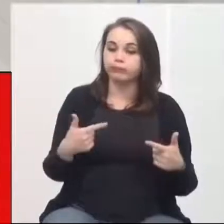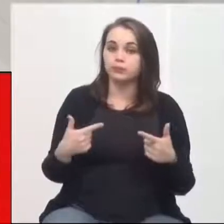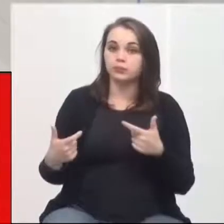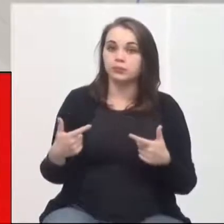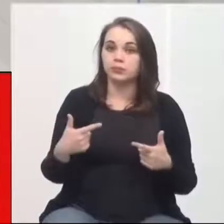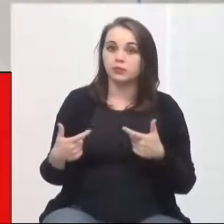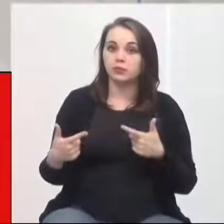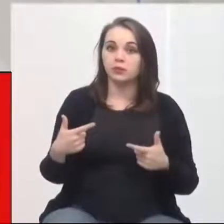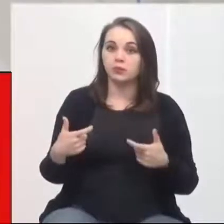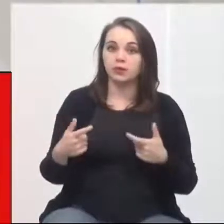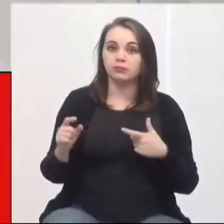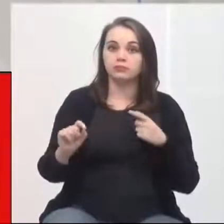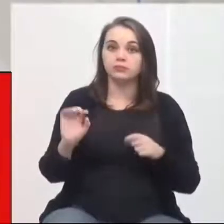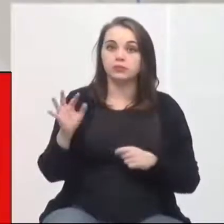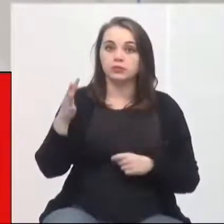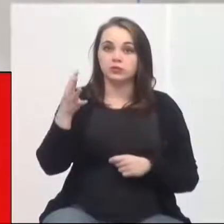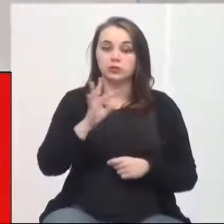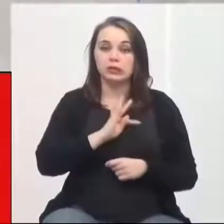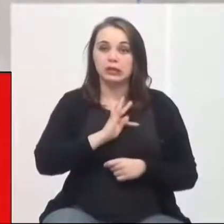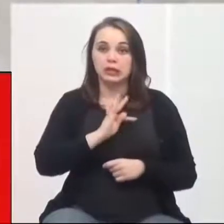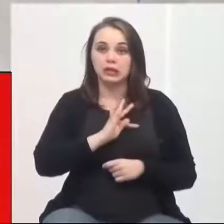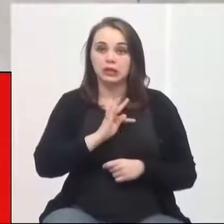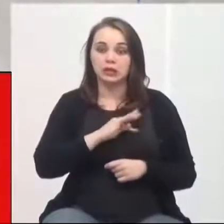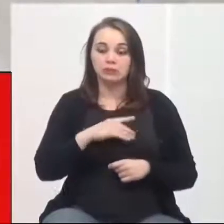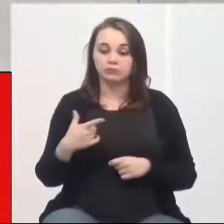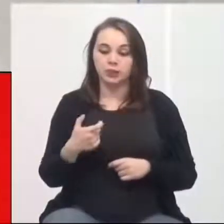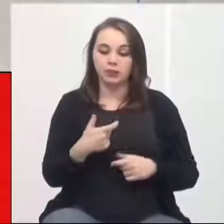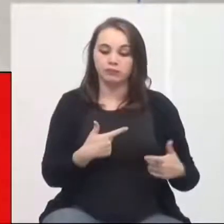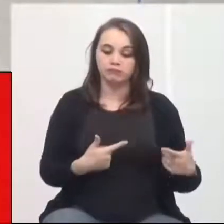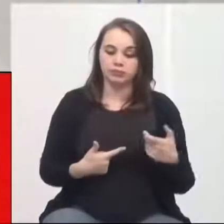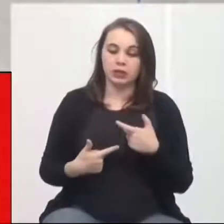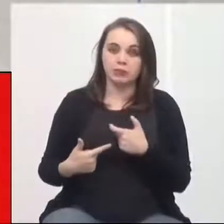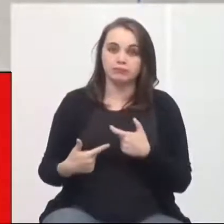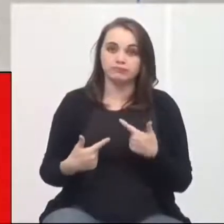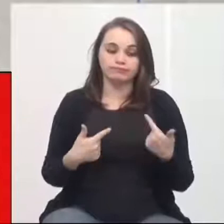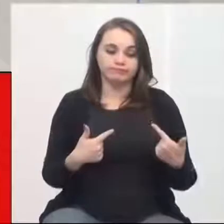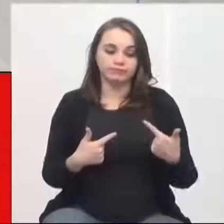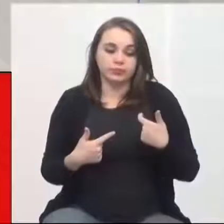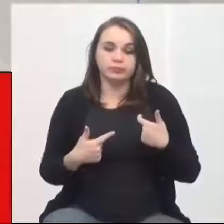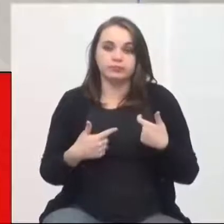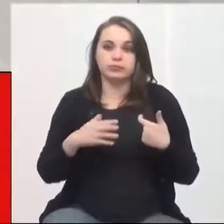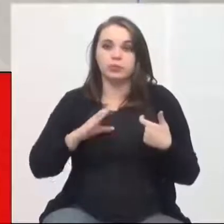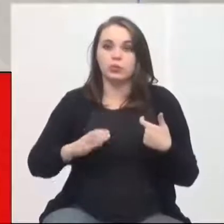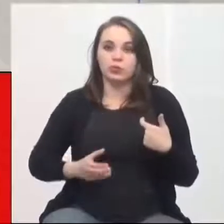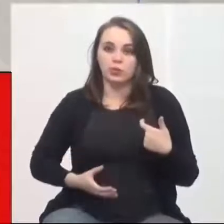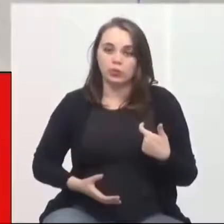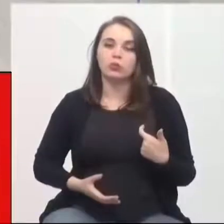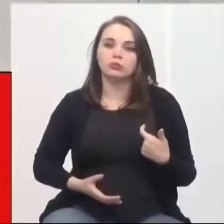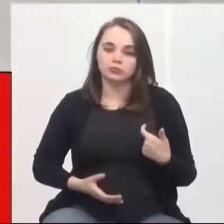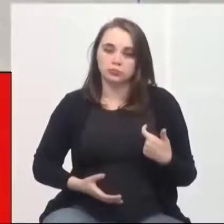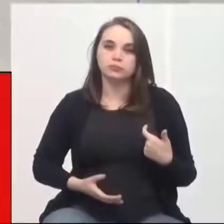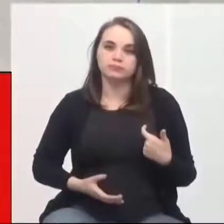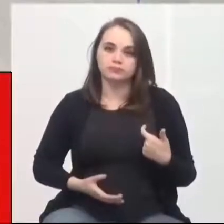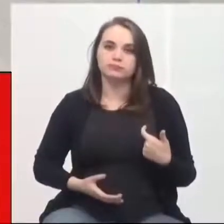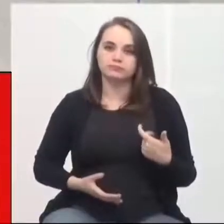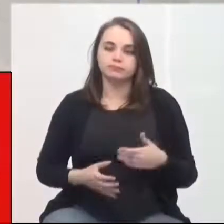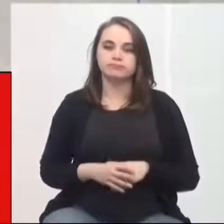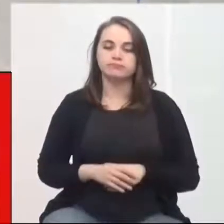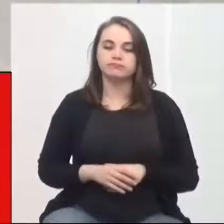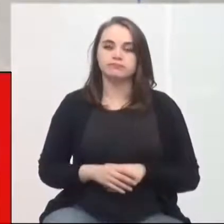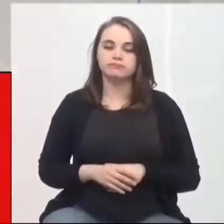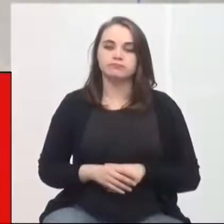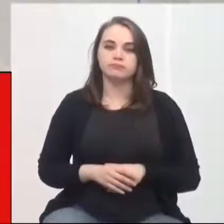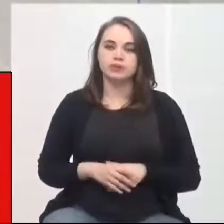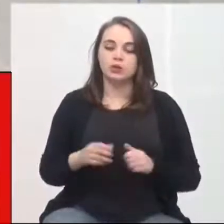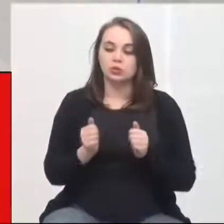ação rápida, técnica e técnica, trocaram tiros com os marginais, momento em que o soldado Esmeraldino foi ferido. Ainda com